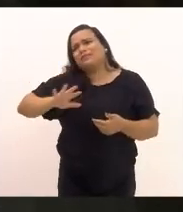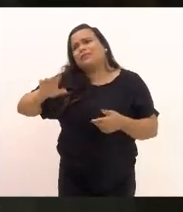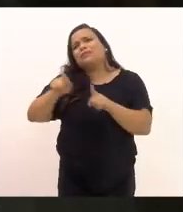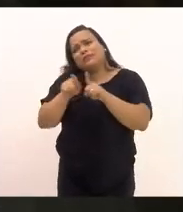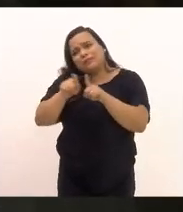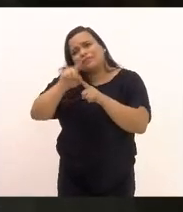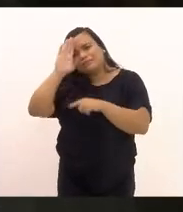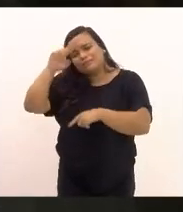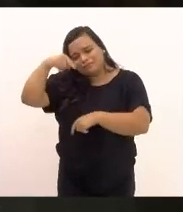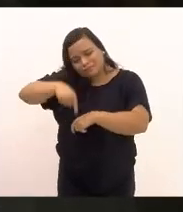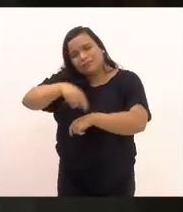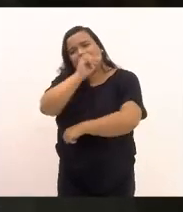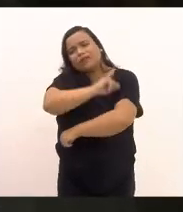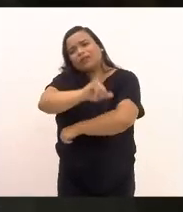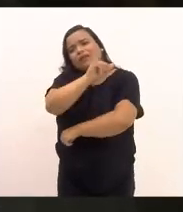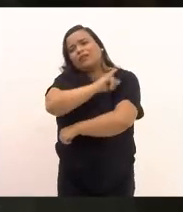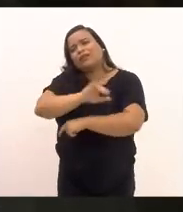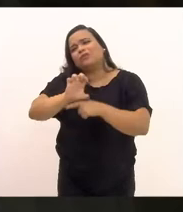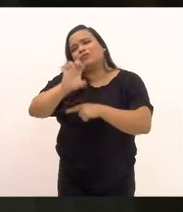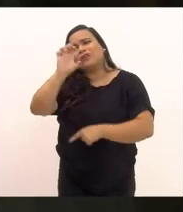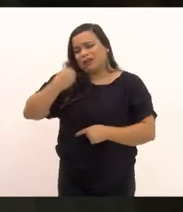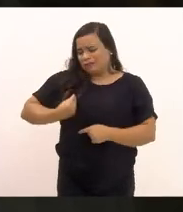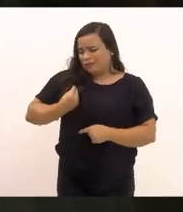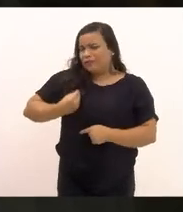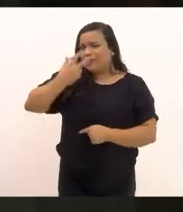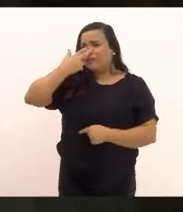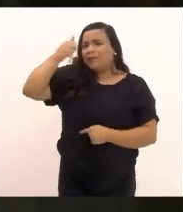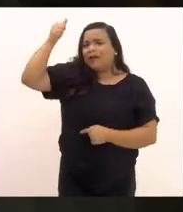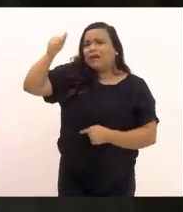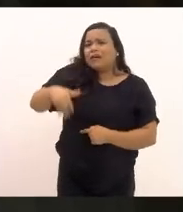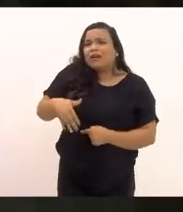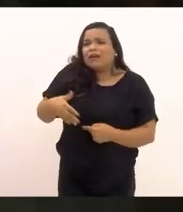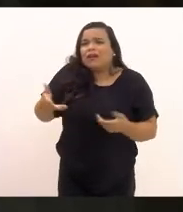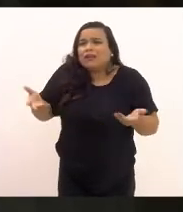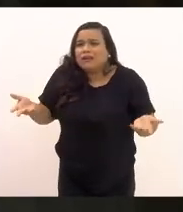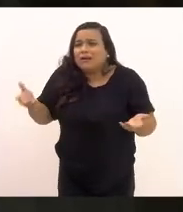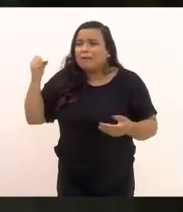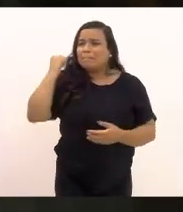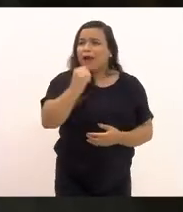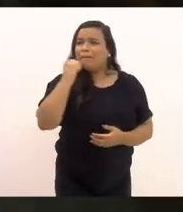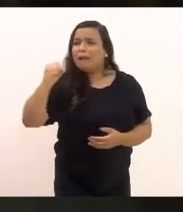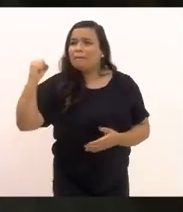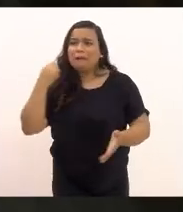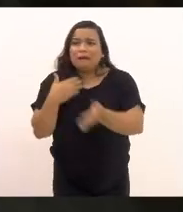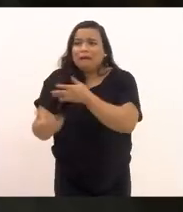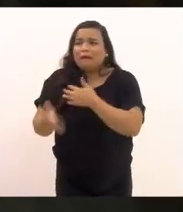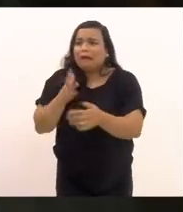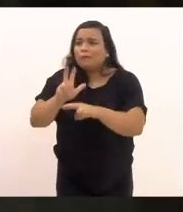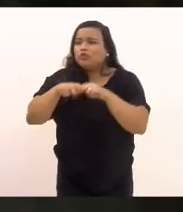Estado. Vida não tem mais nenhum valor. Se mata por qualquer coisa.